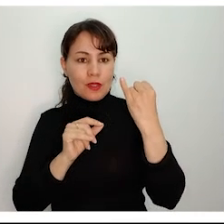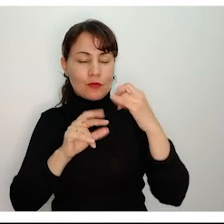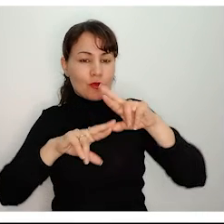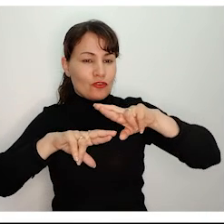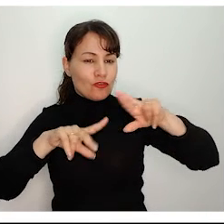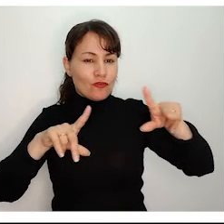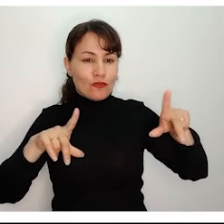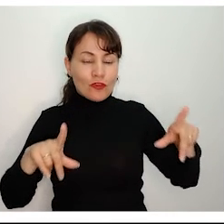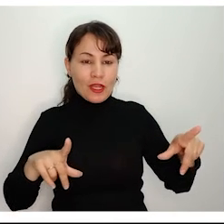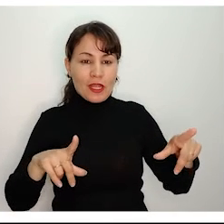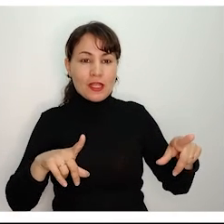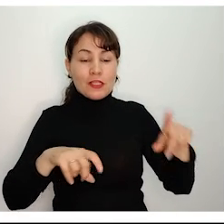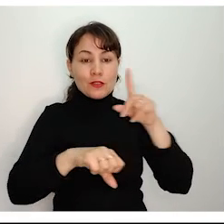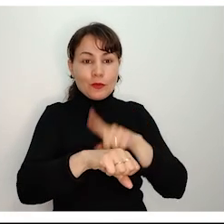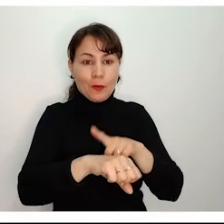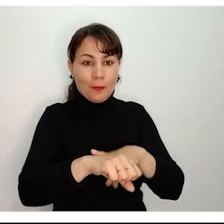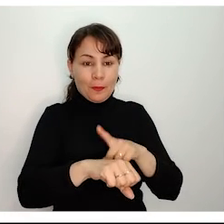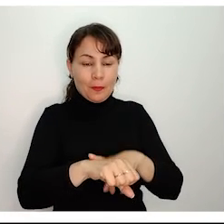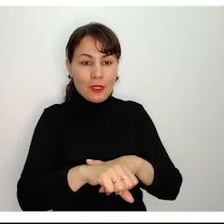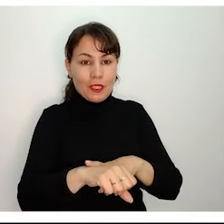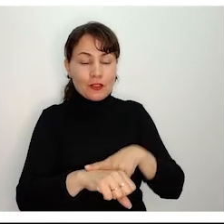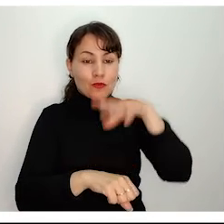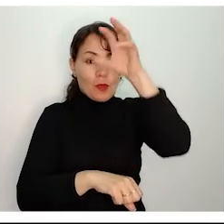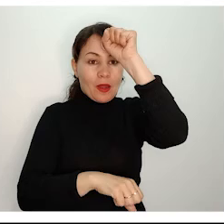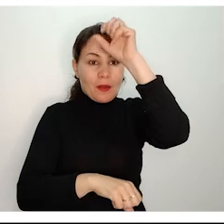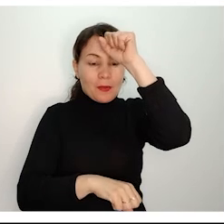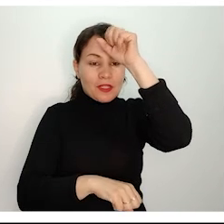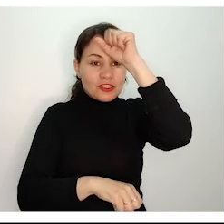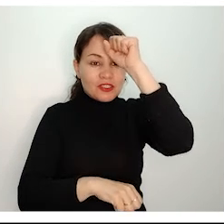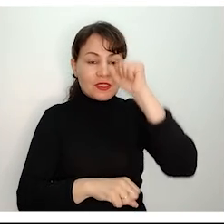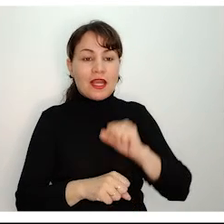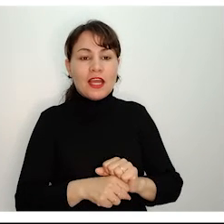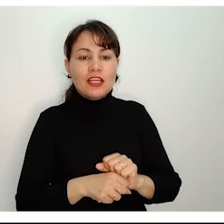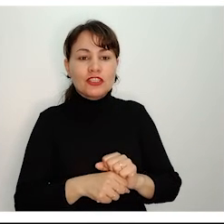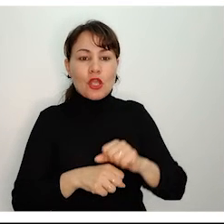muito importante para diversas situações,